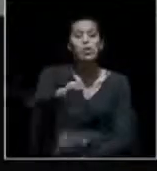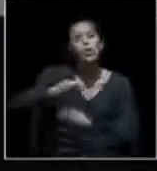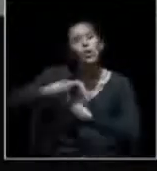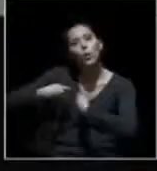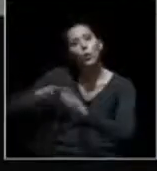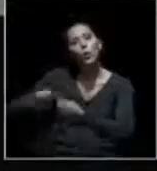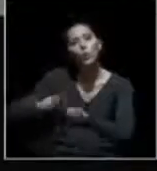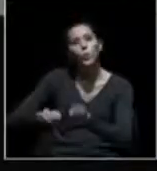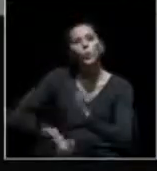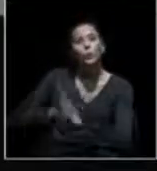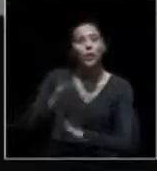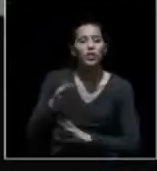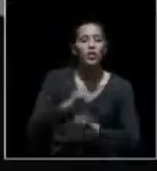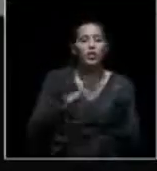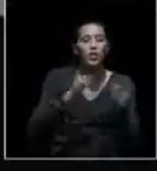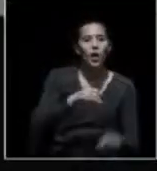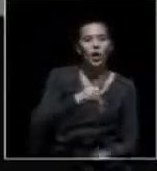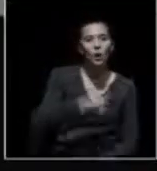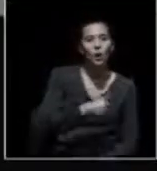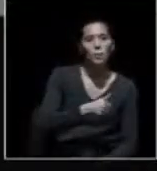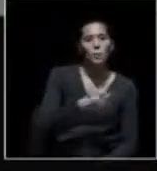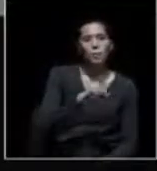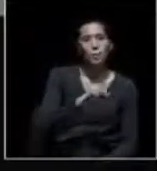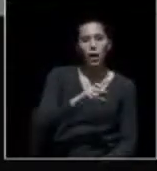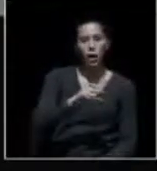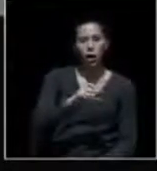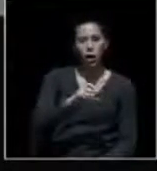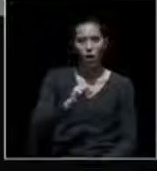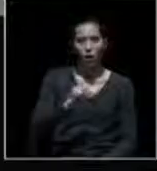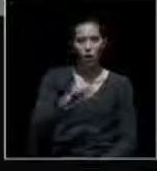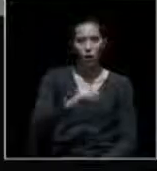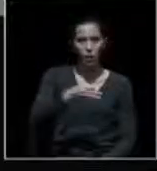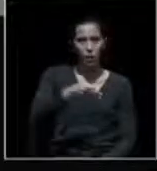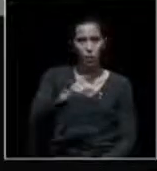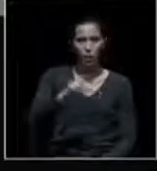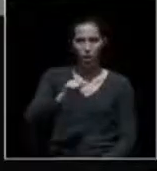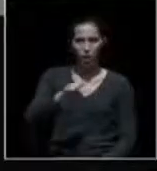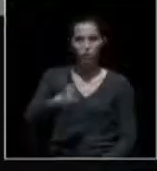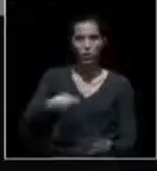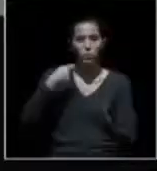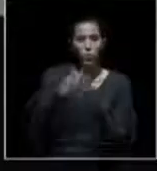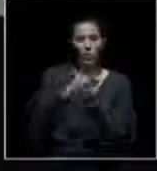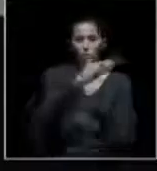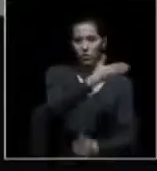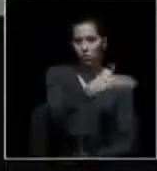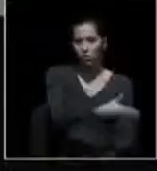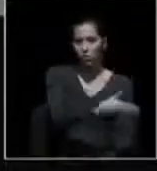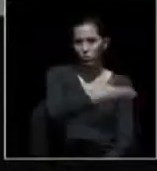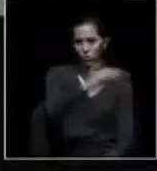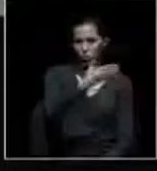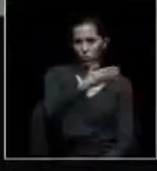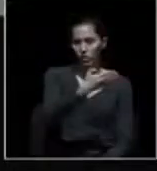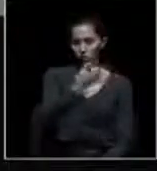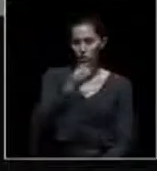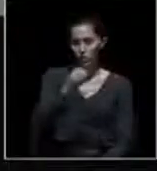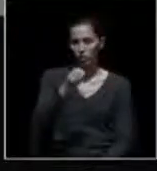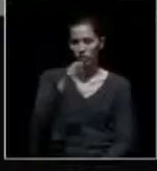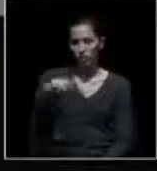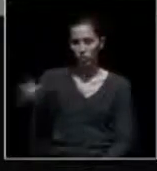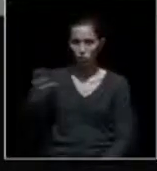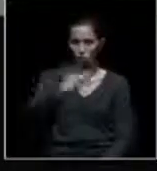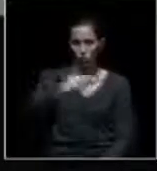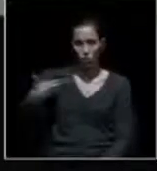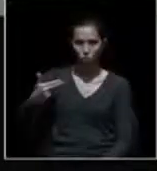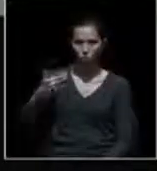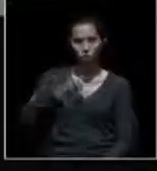processos, como o da Braga Parques, com o pagamento de mais 170 milhões de euros. Terminou o ano com um passivo abaixo dos 1.000